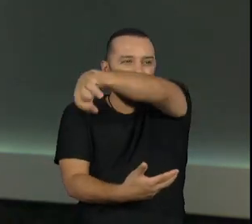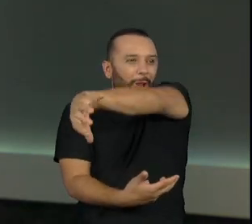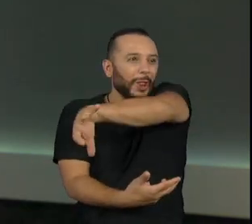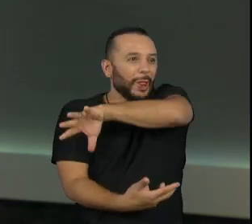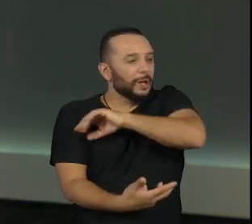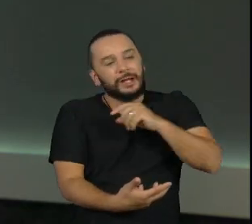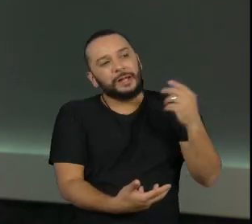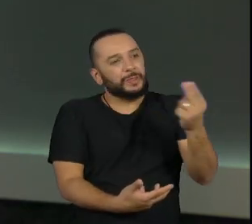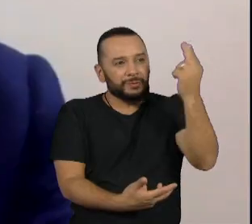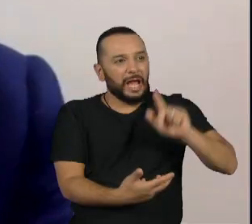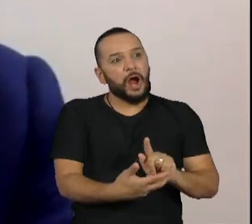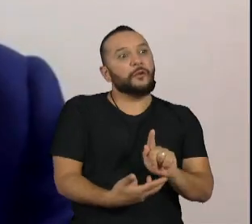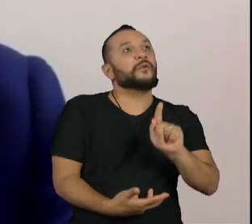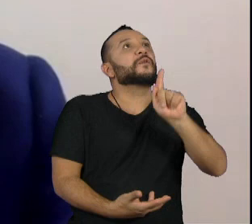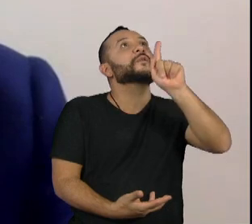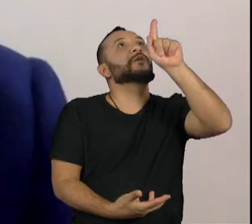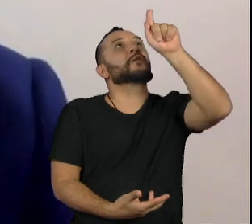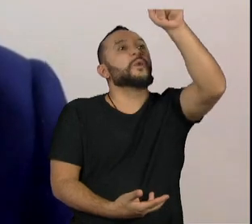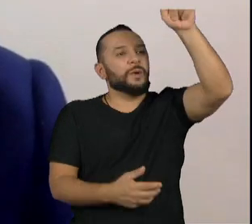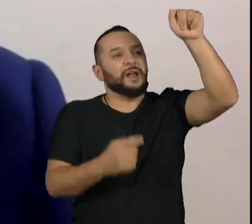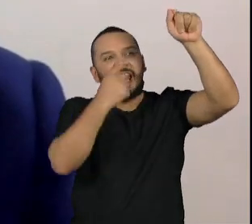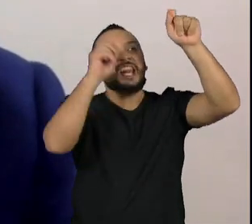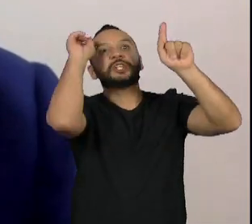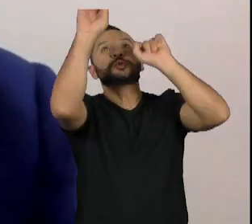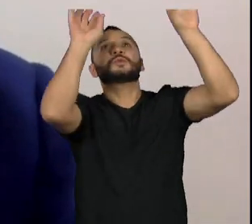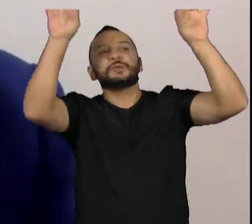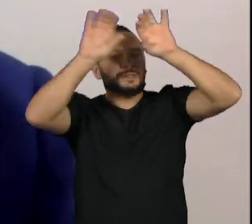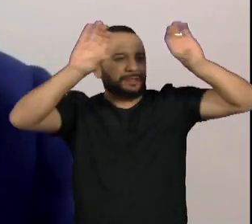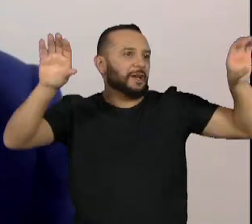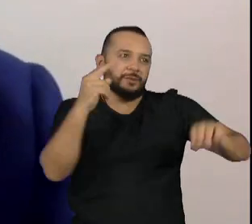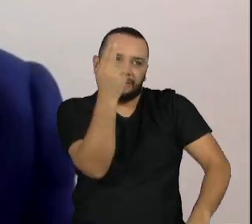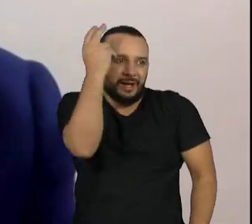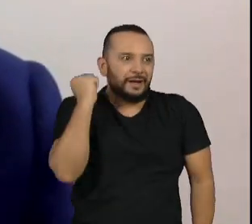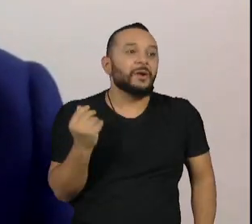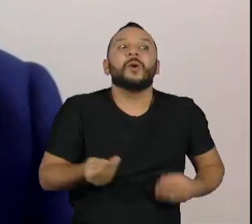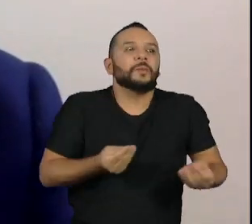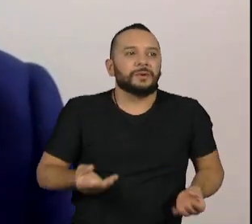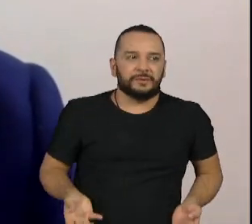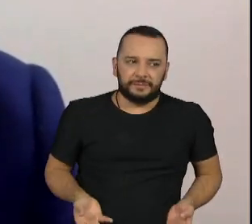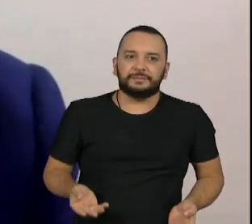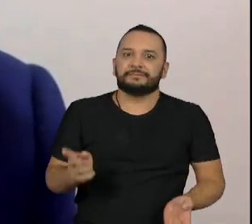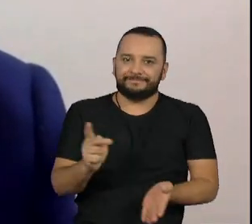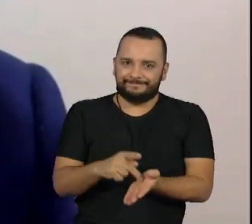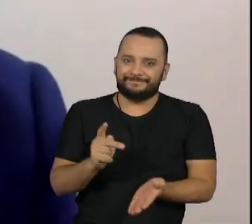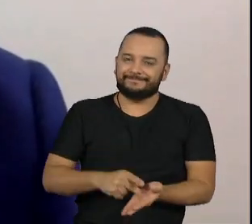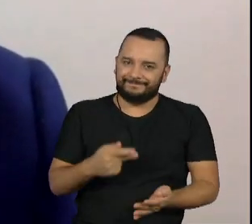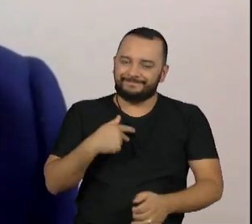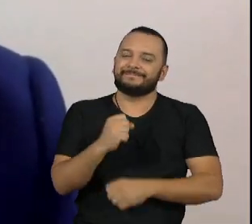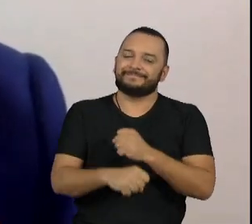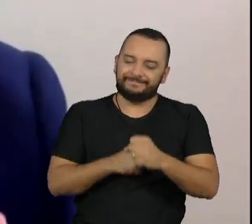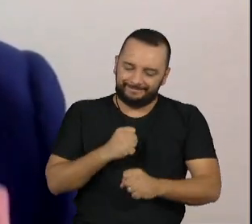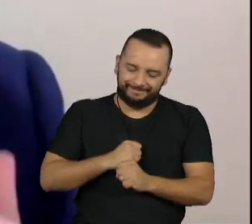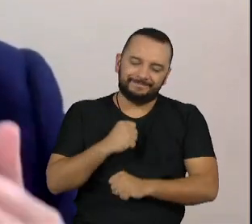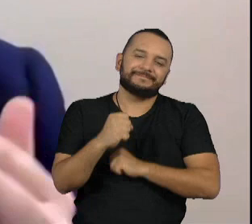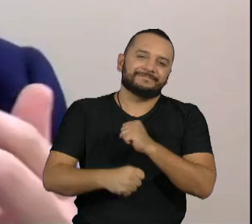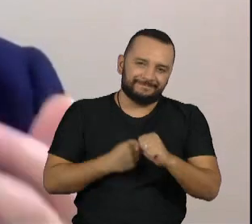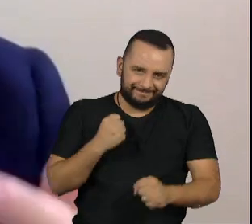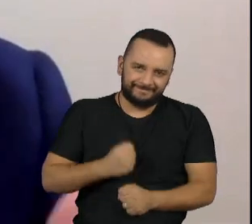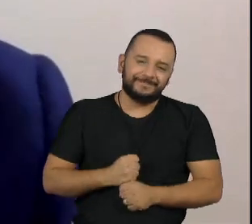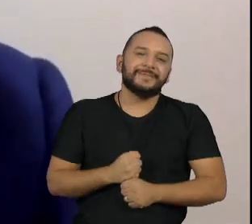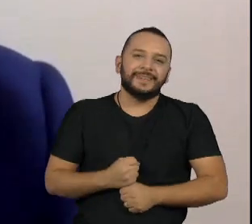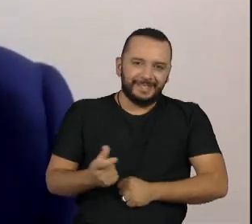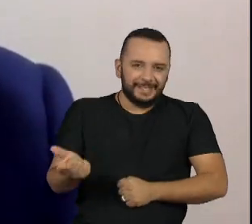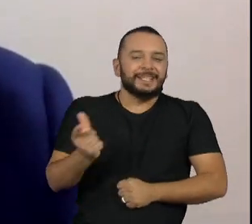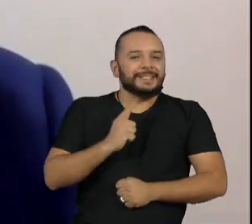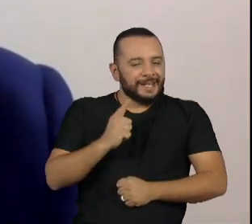e descarta, né? Tem um dado de uma instituição internacional que mostra que a cada ano nós estamos extraindo